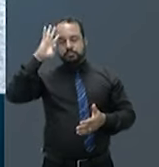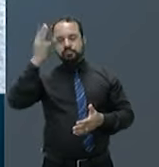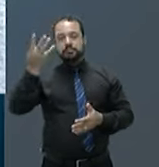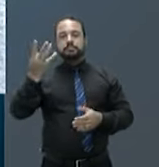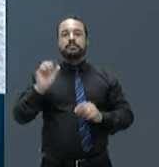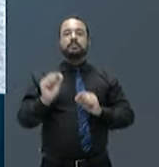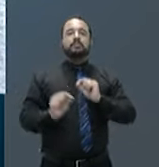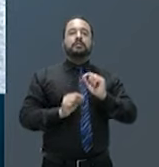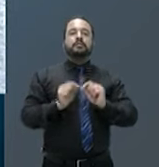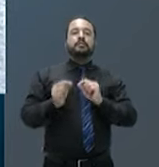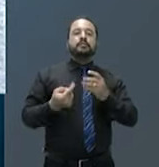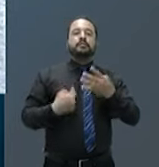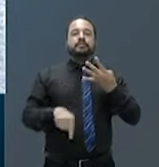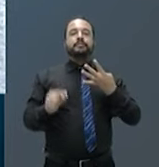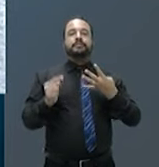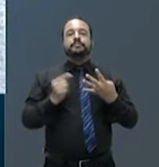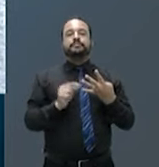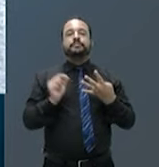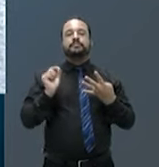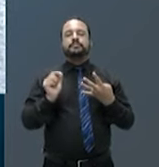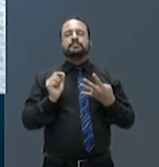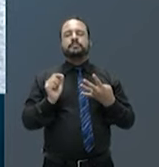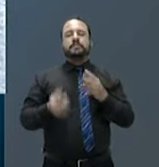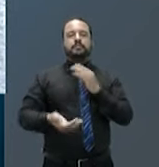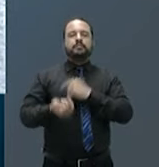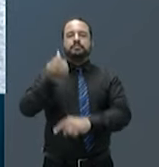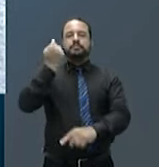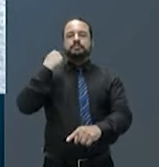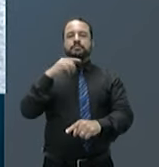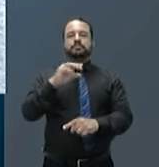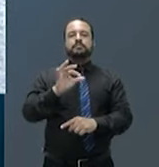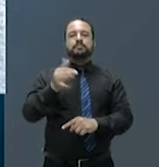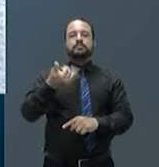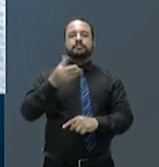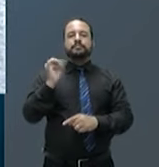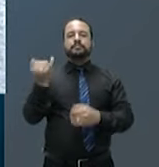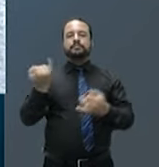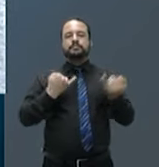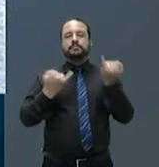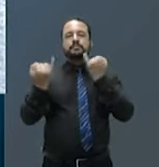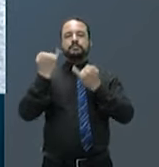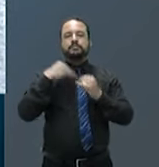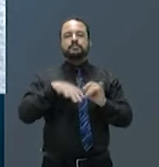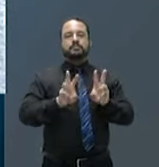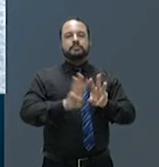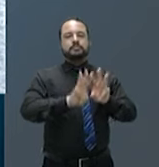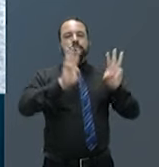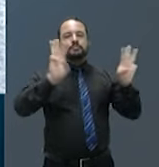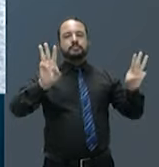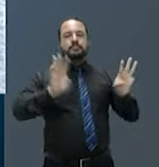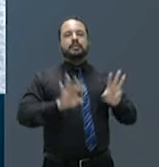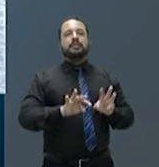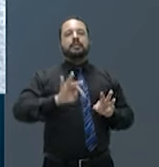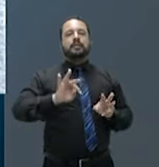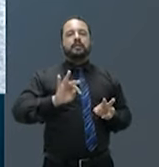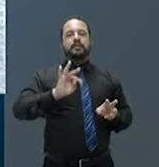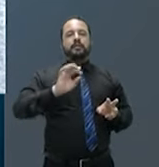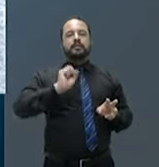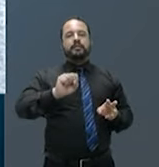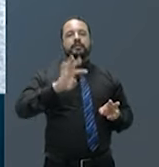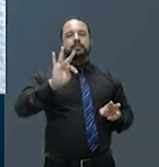aconteceu em 9 de 9 daquele ano, conforme informações disponíveis no site do STF.